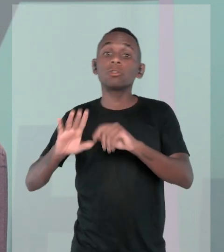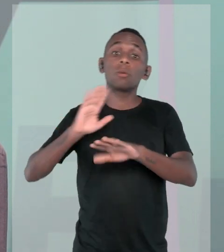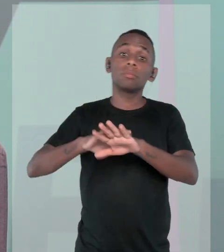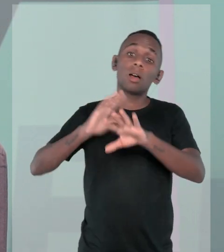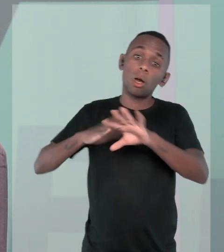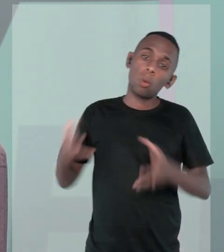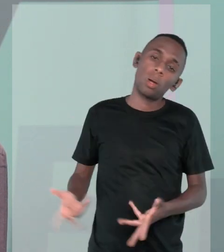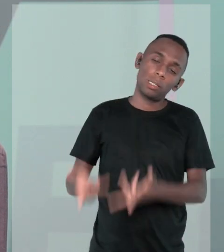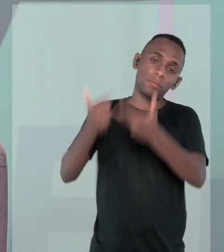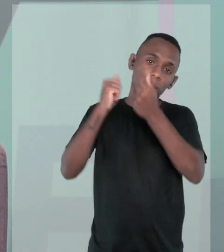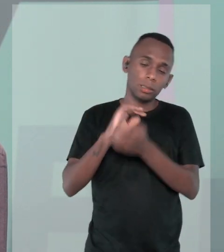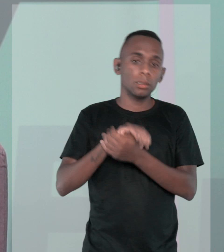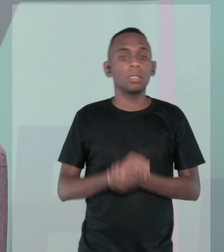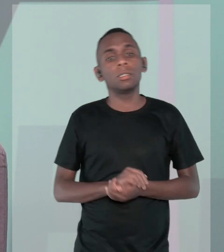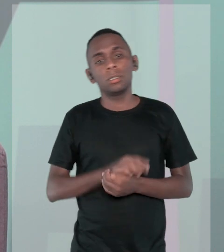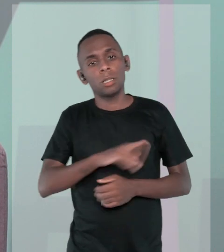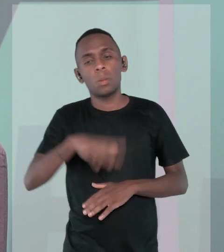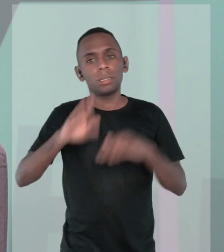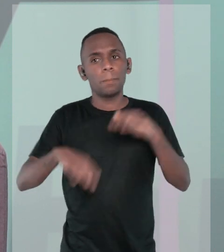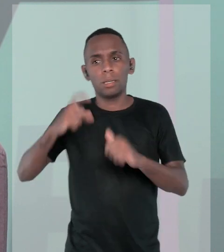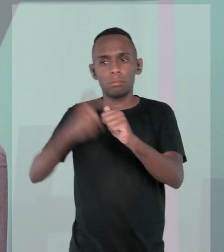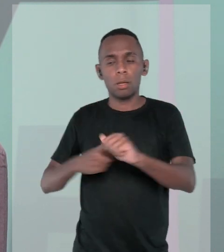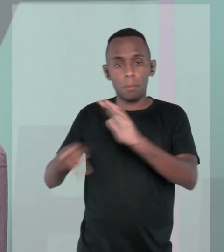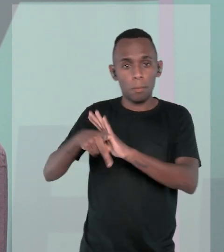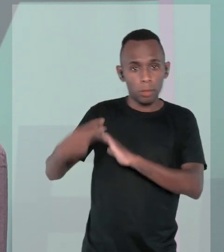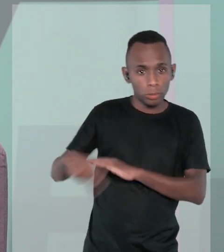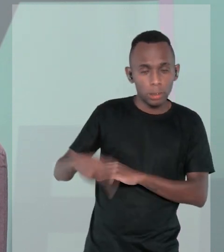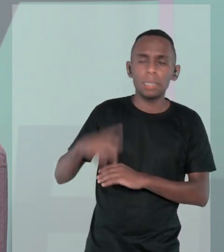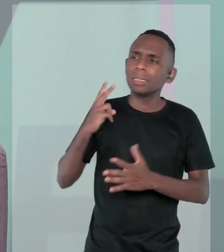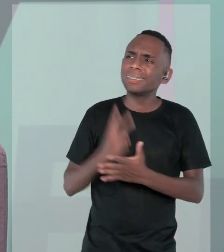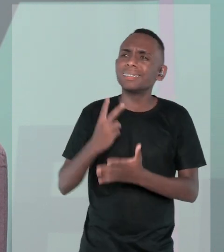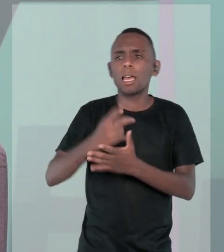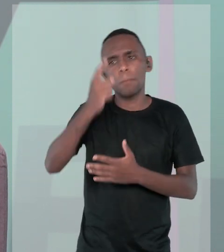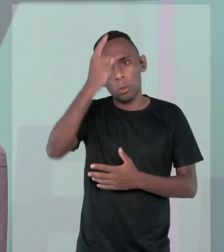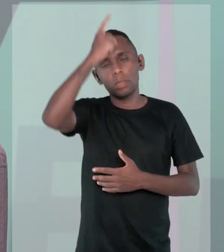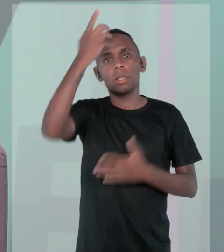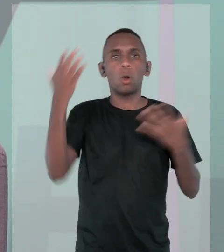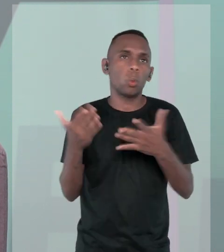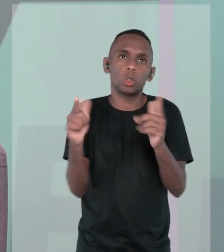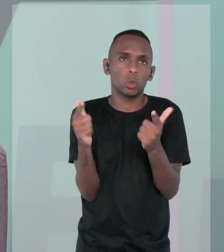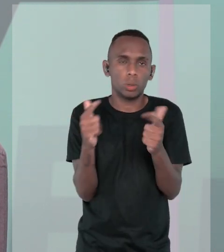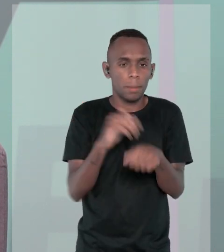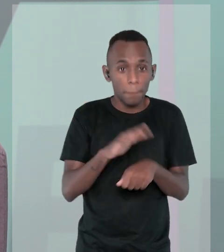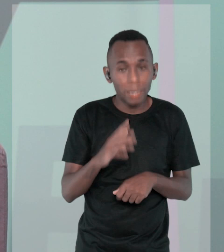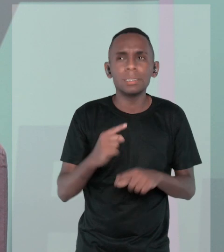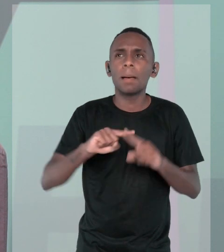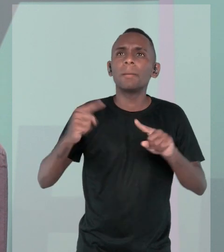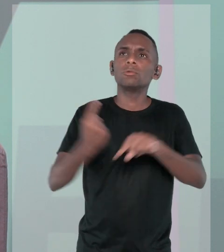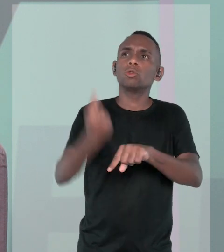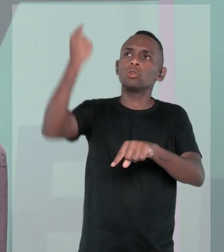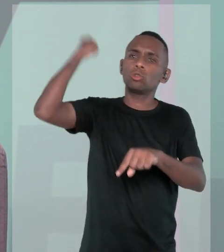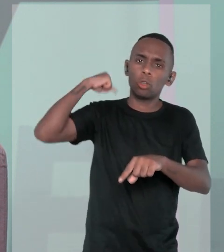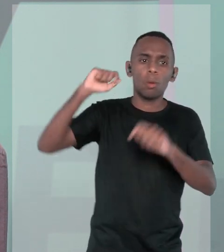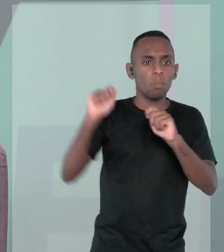qualificando o cascateamento e não dependendo dele. Me vem sempre aquela ideia, hoje não existe isso mais, mas antigamente a gente